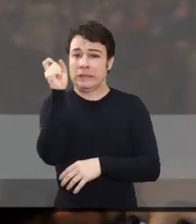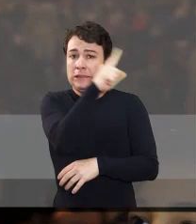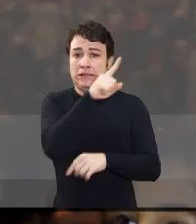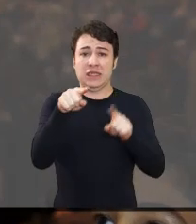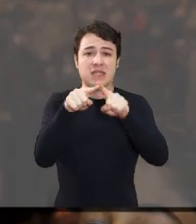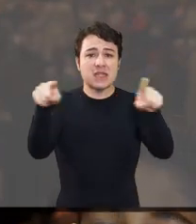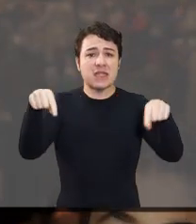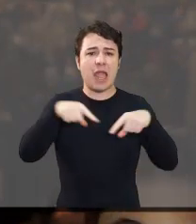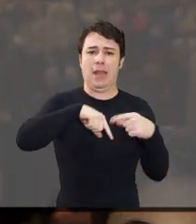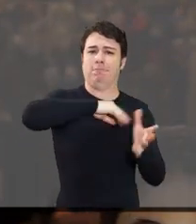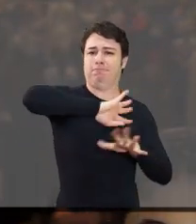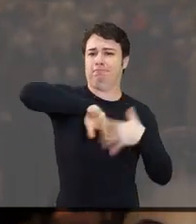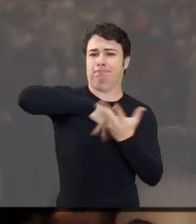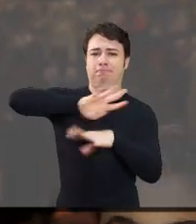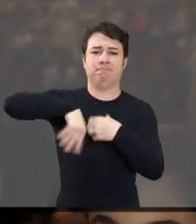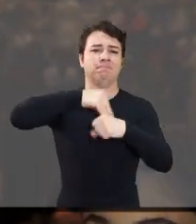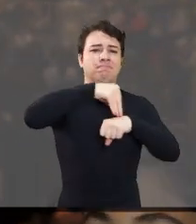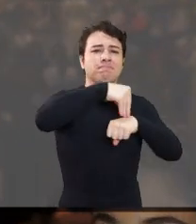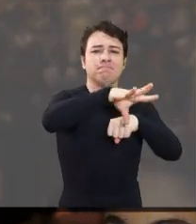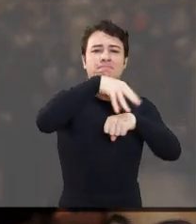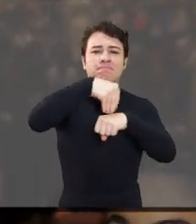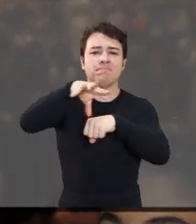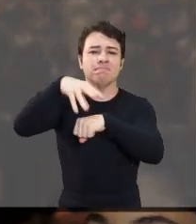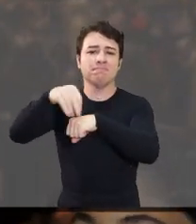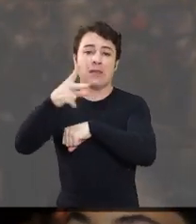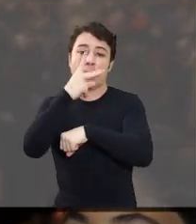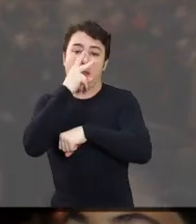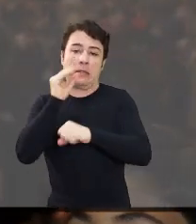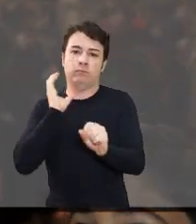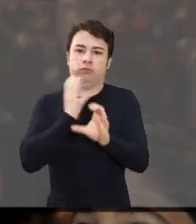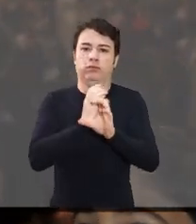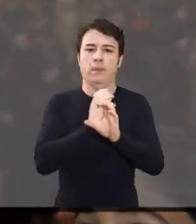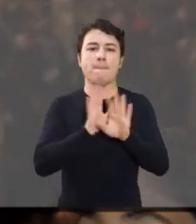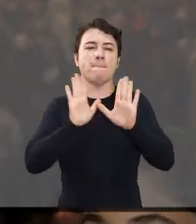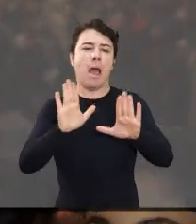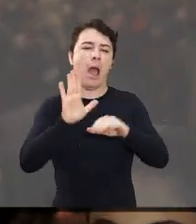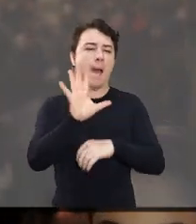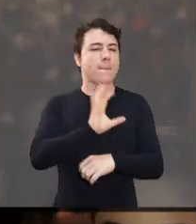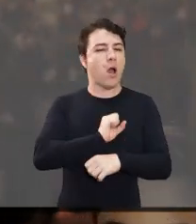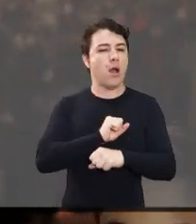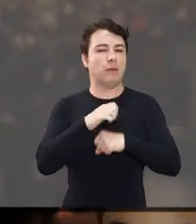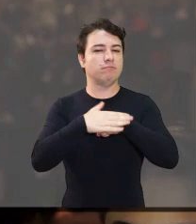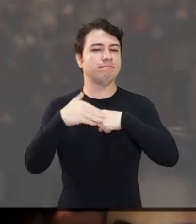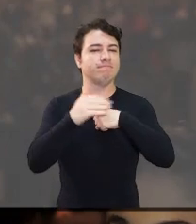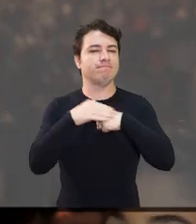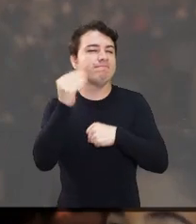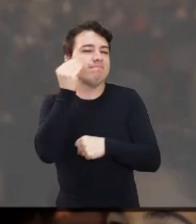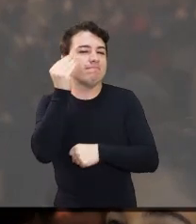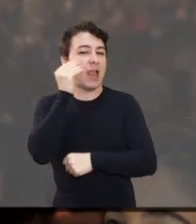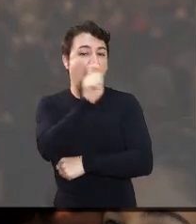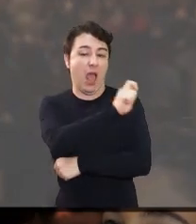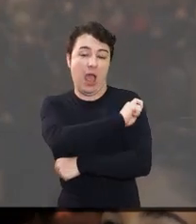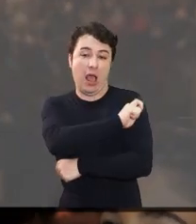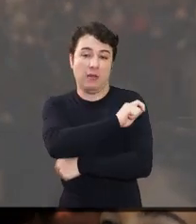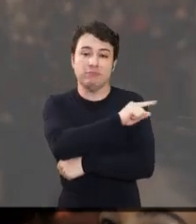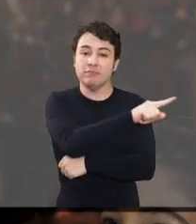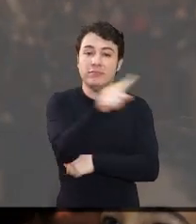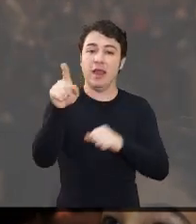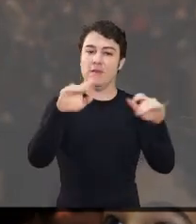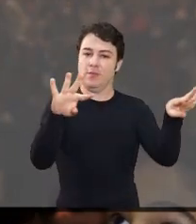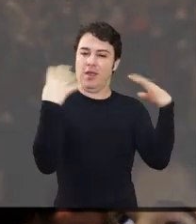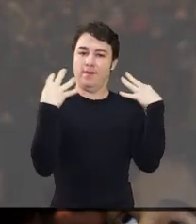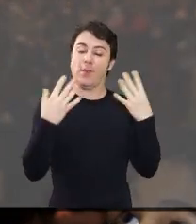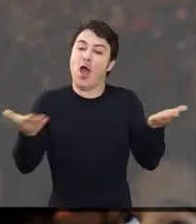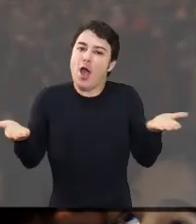crianças. A gente encontra muita dificuldade das crianças na sala de aula, mas com muito carinho, muito amor, a gente consegue aí cativá-los, né?